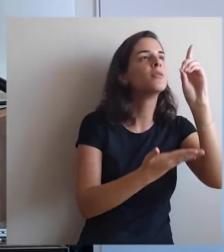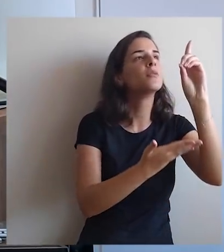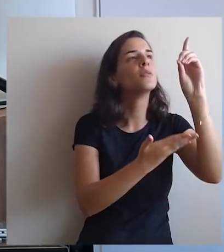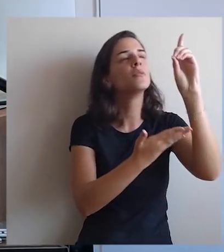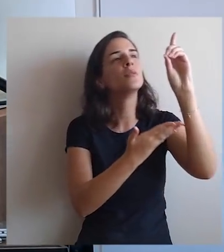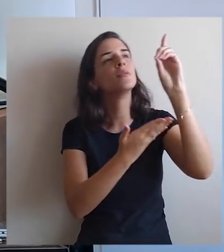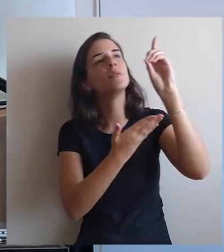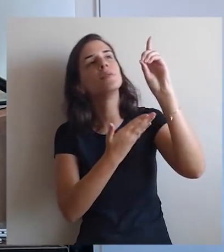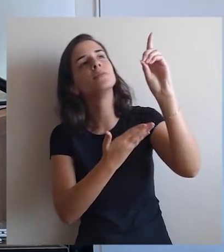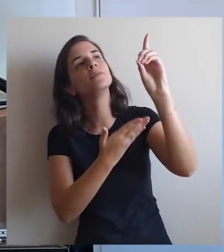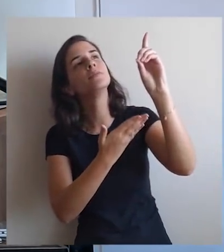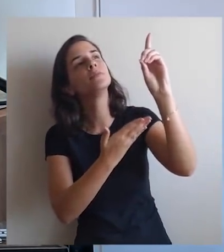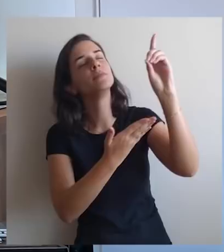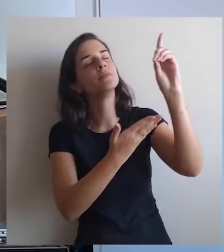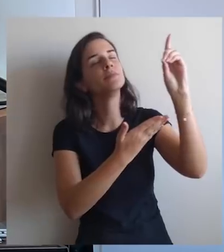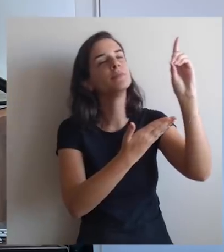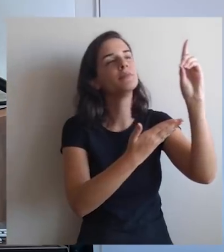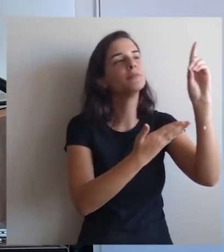teu